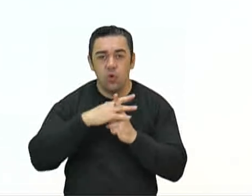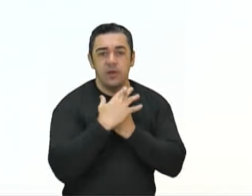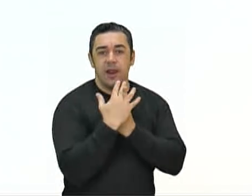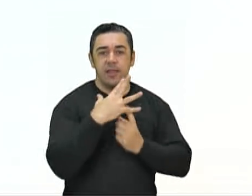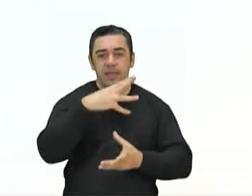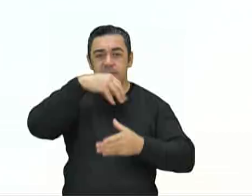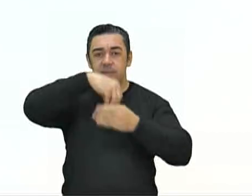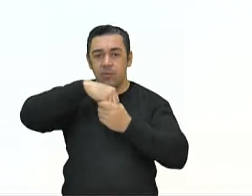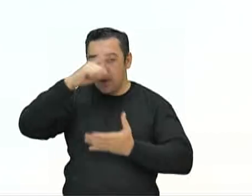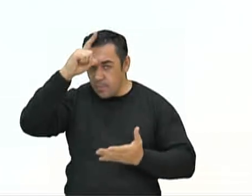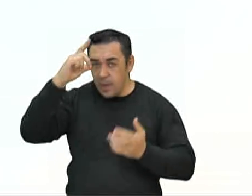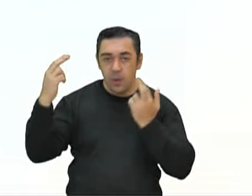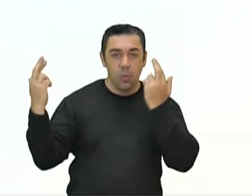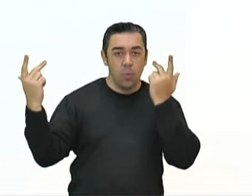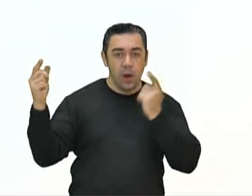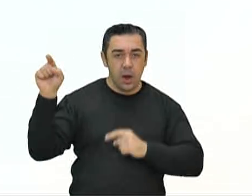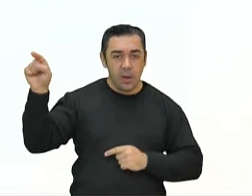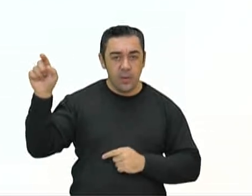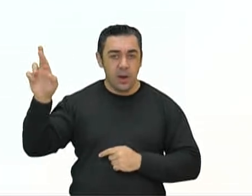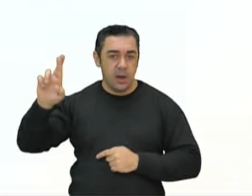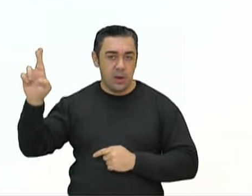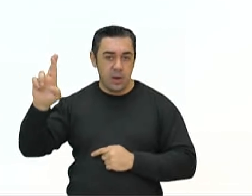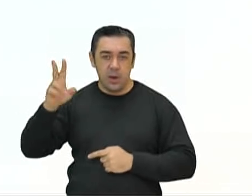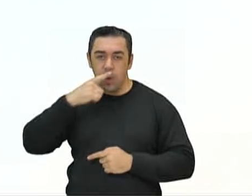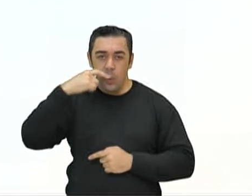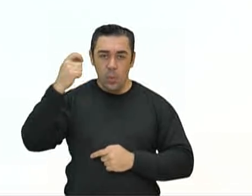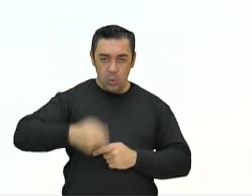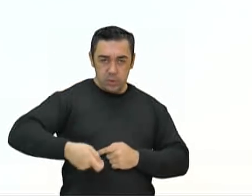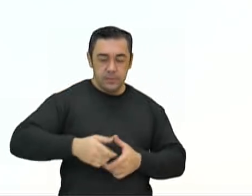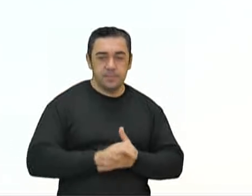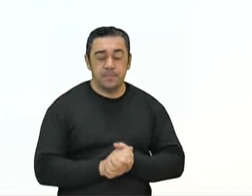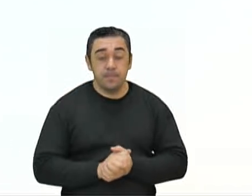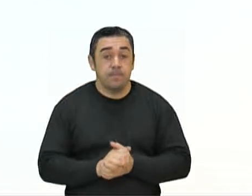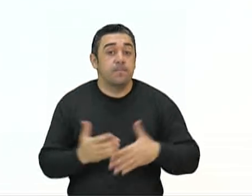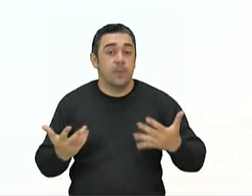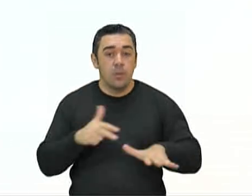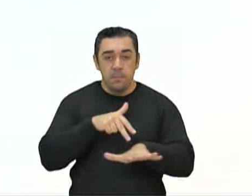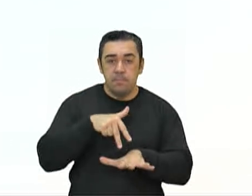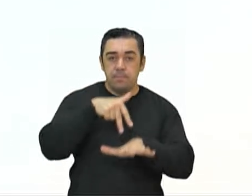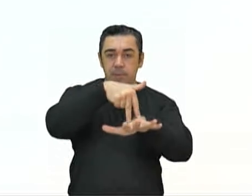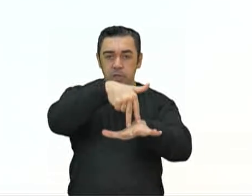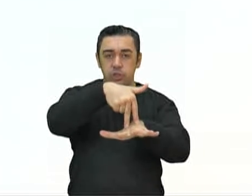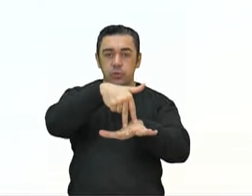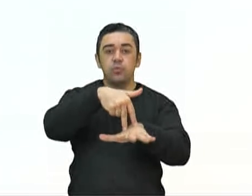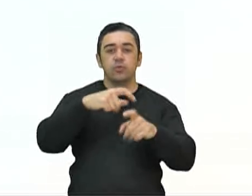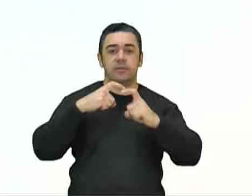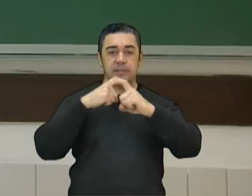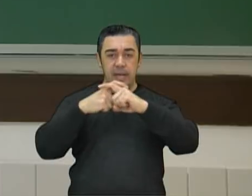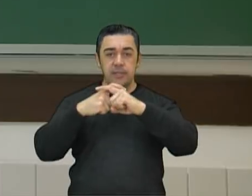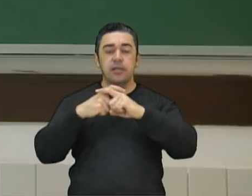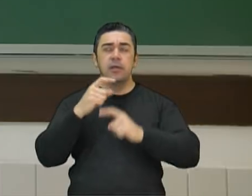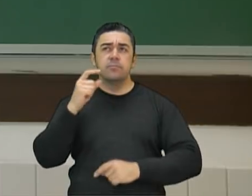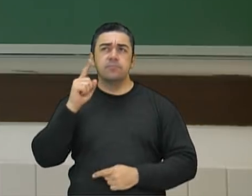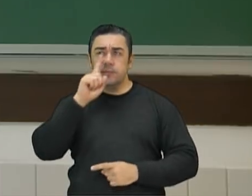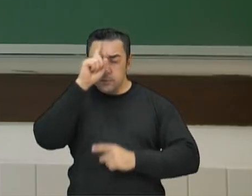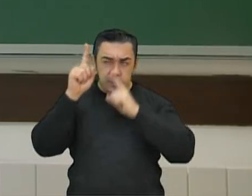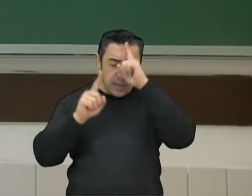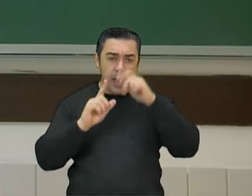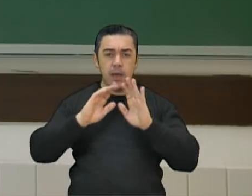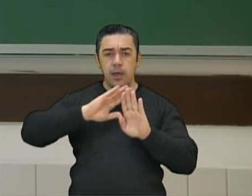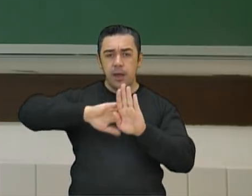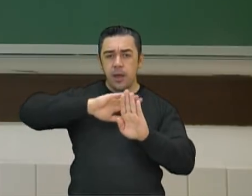como aconteceu na Rússia. O nazismo surgiu apresentando soluções para essas questões, para a falta